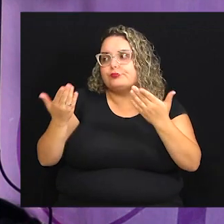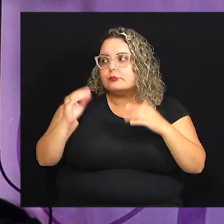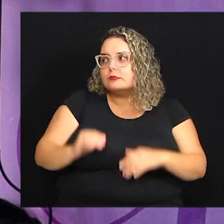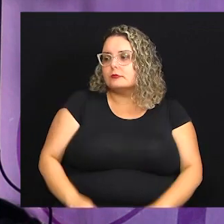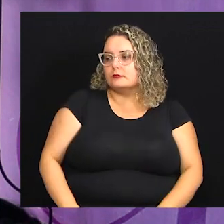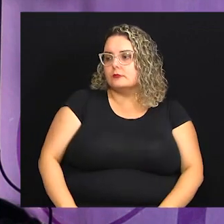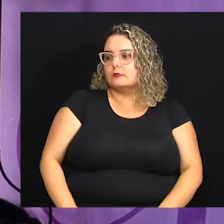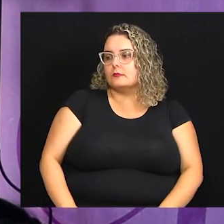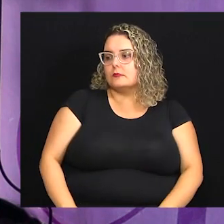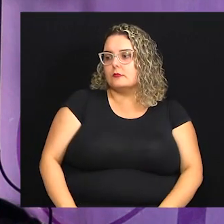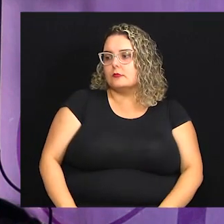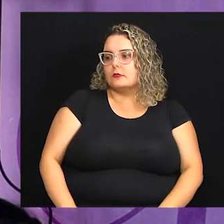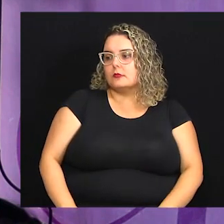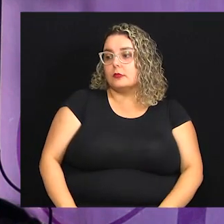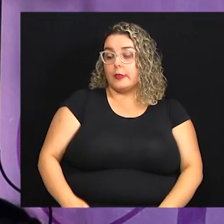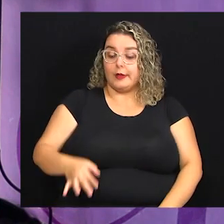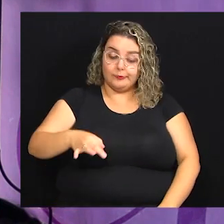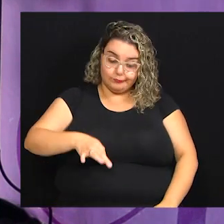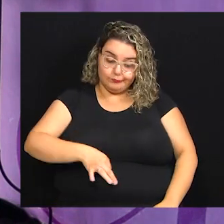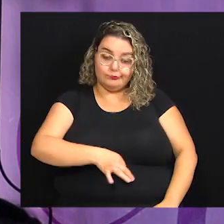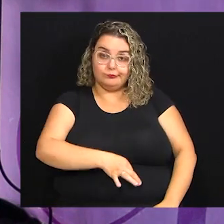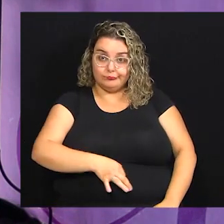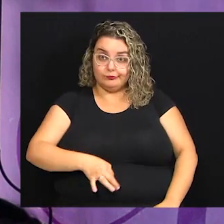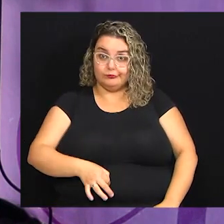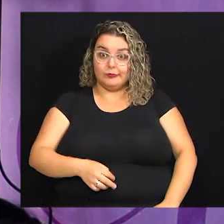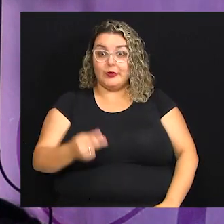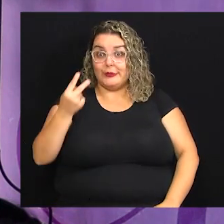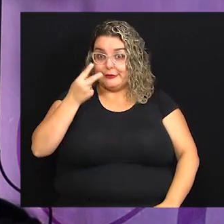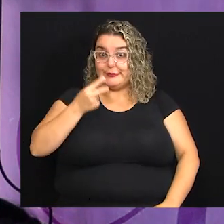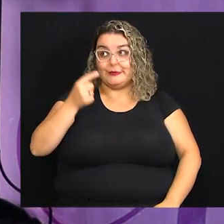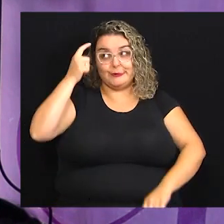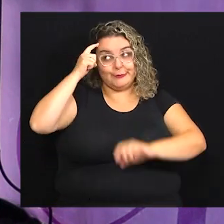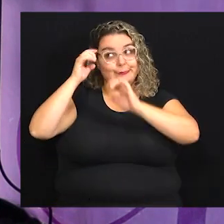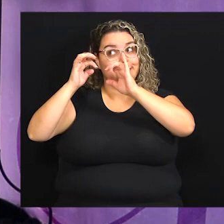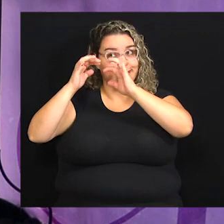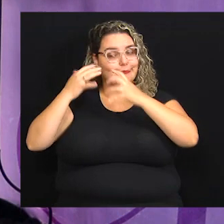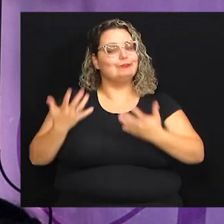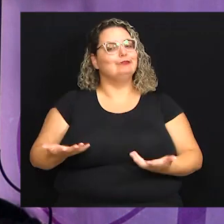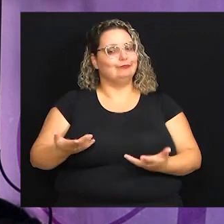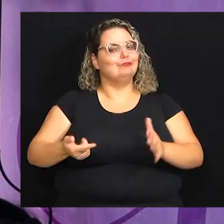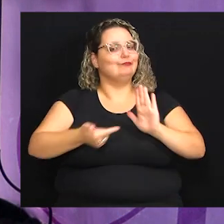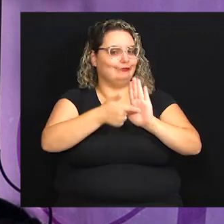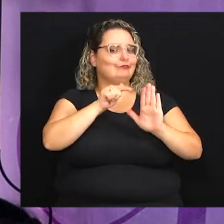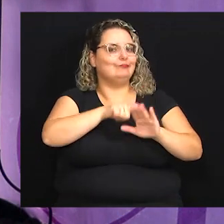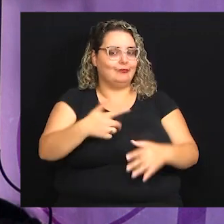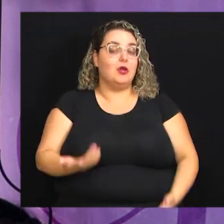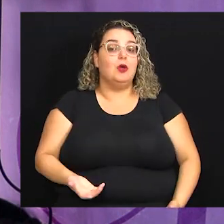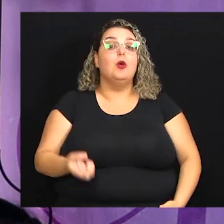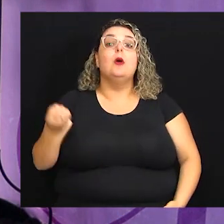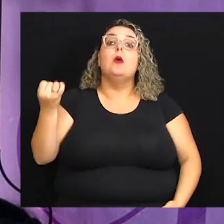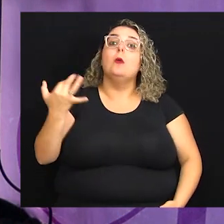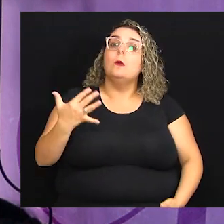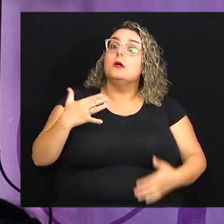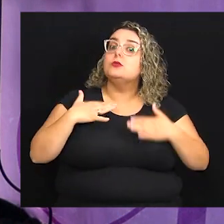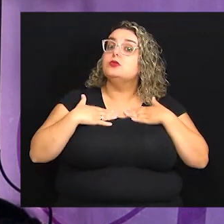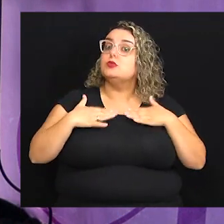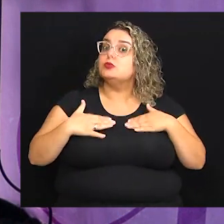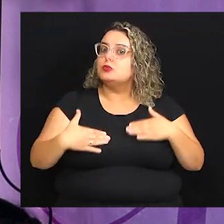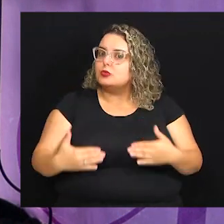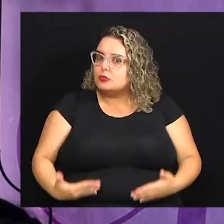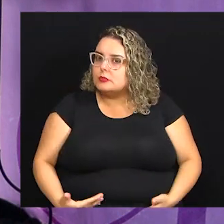é. Não à toa o nosso intestino é o nosso segundo cérebro, né? Então daí dá pra gente supor quanto o nosso